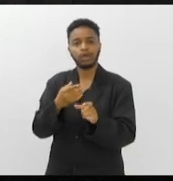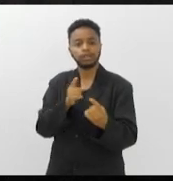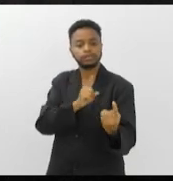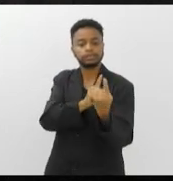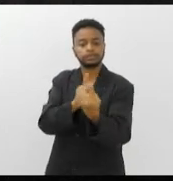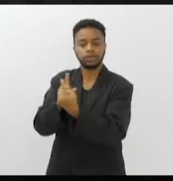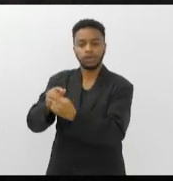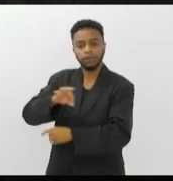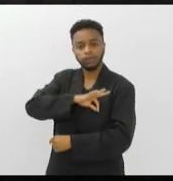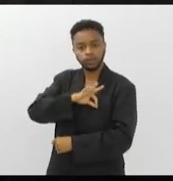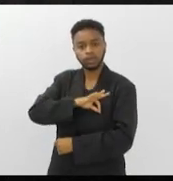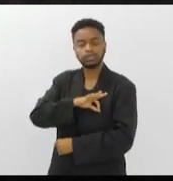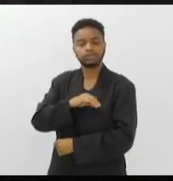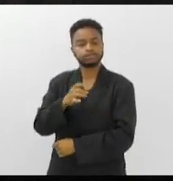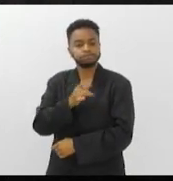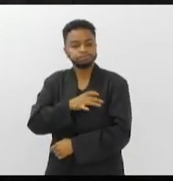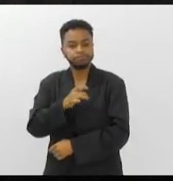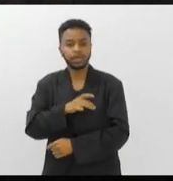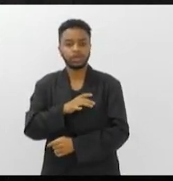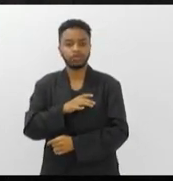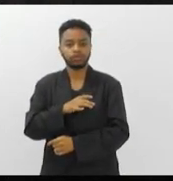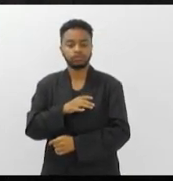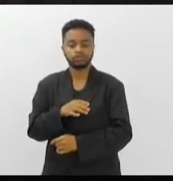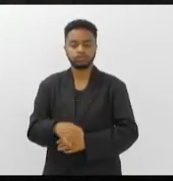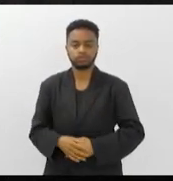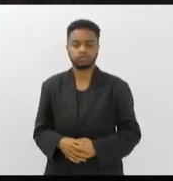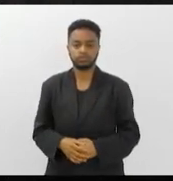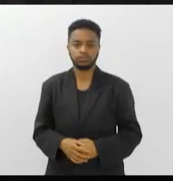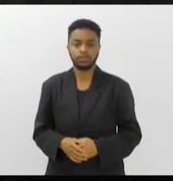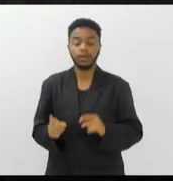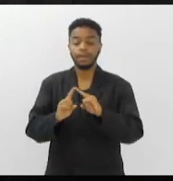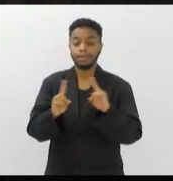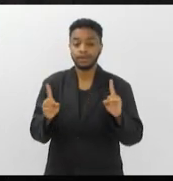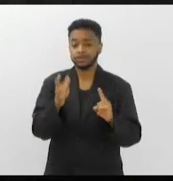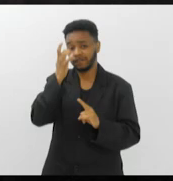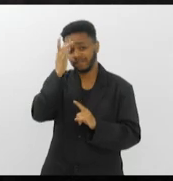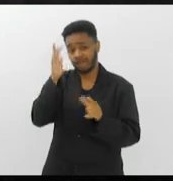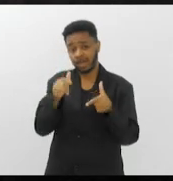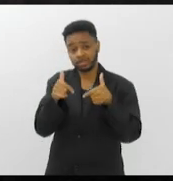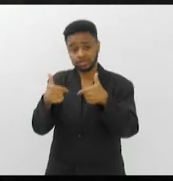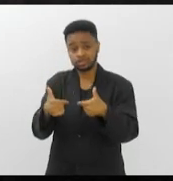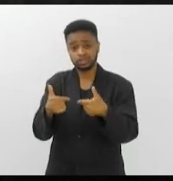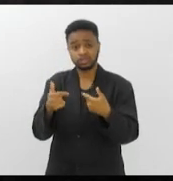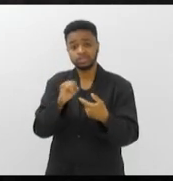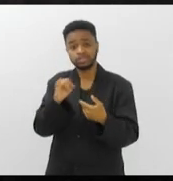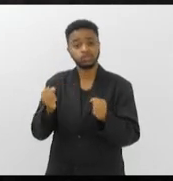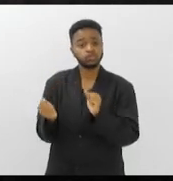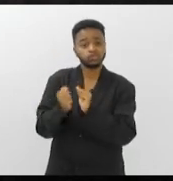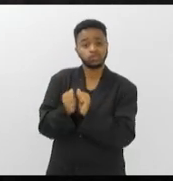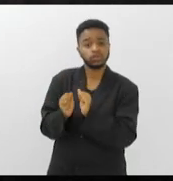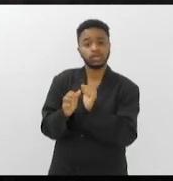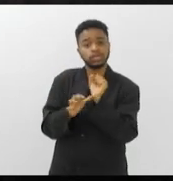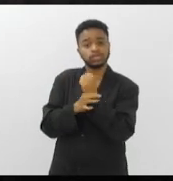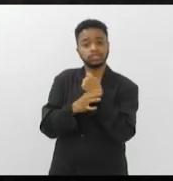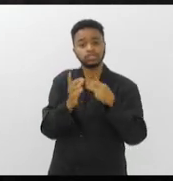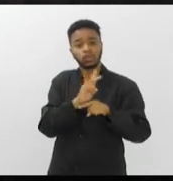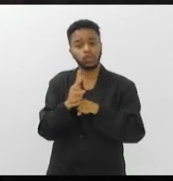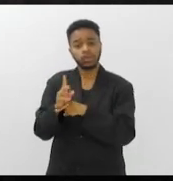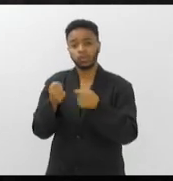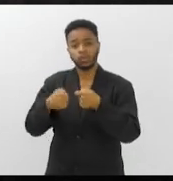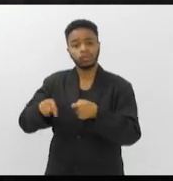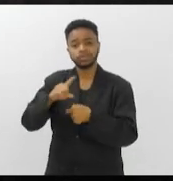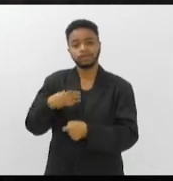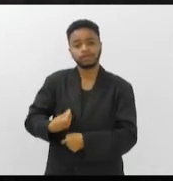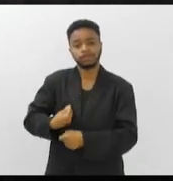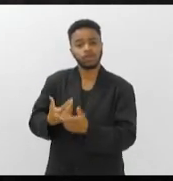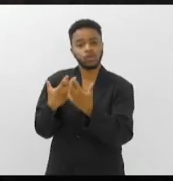A polícia está amedrontada, está encurralada. Só que é muito fácil fazer isso andando com escolta, com um montão de segurança, não precisando passar esse